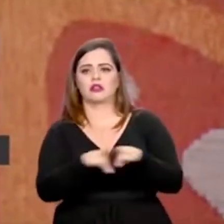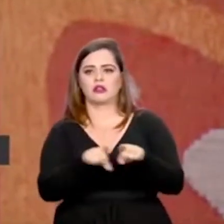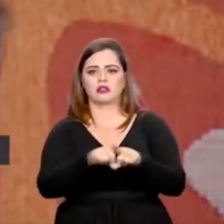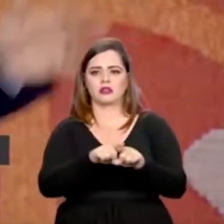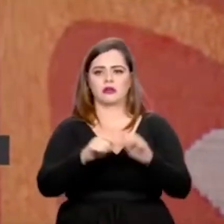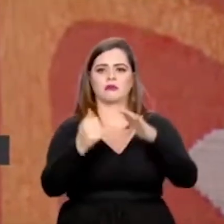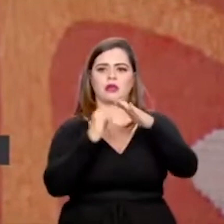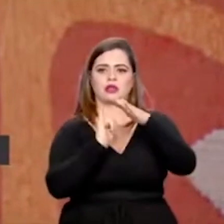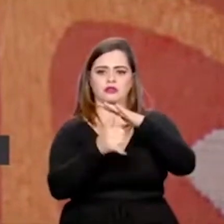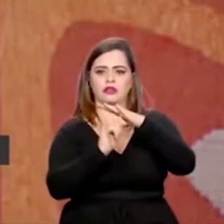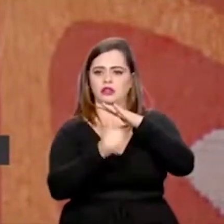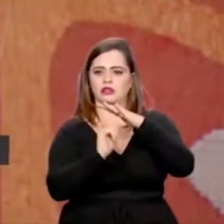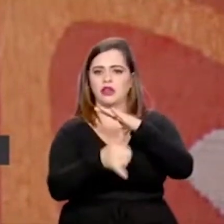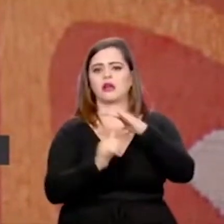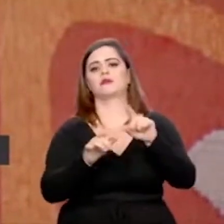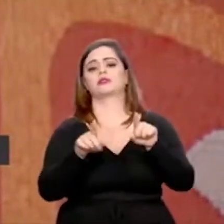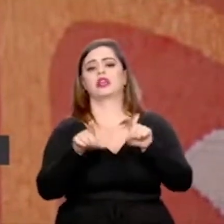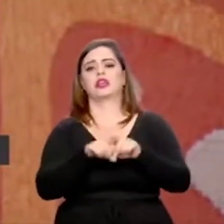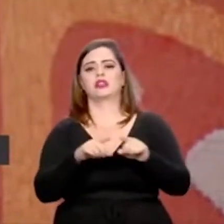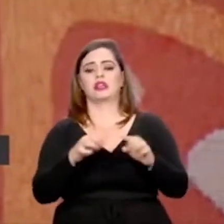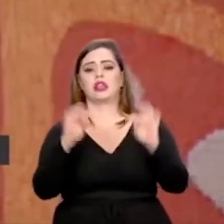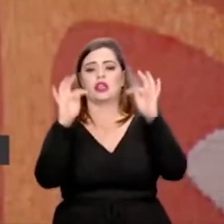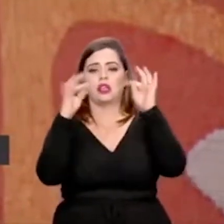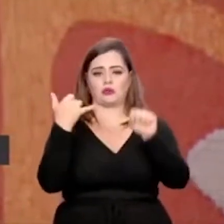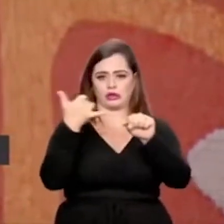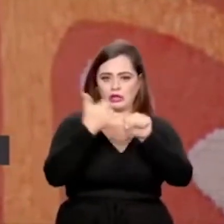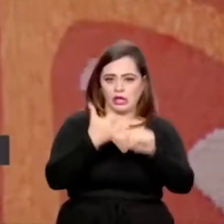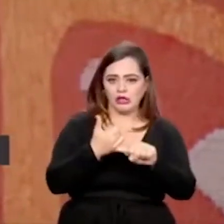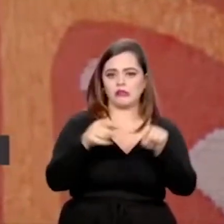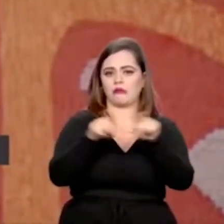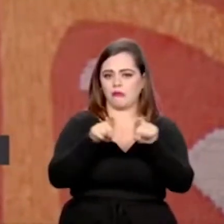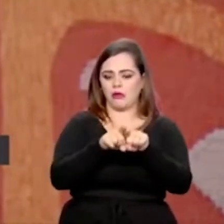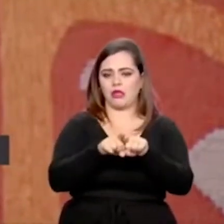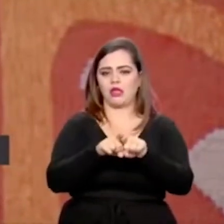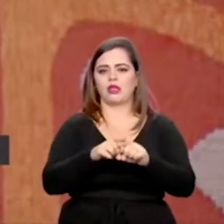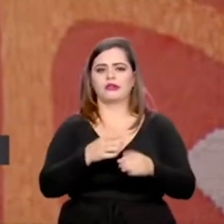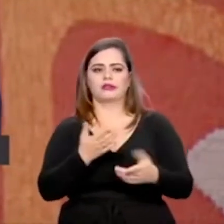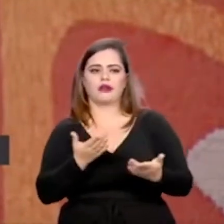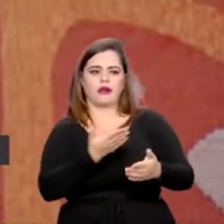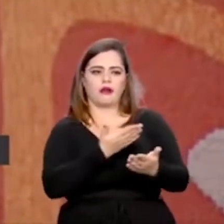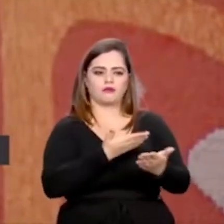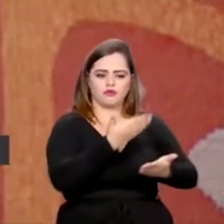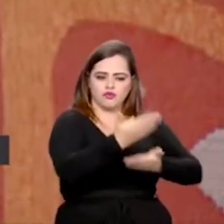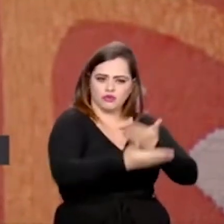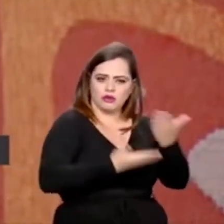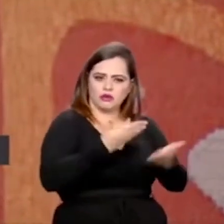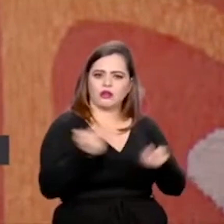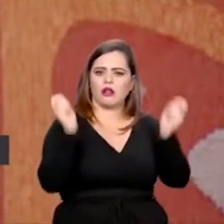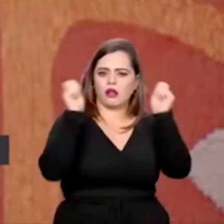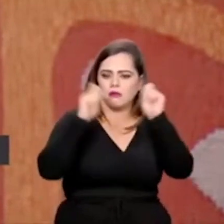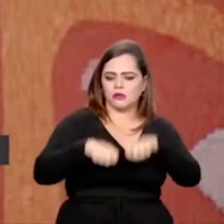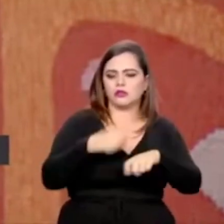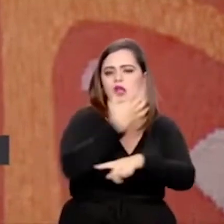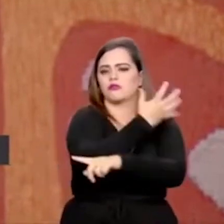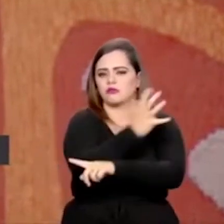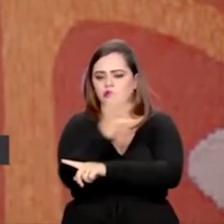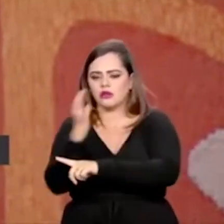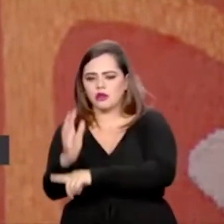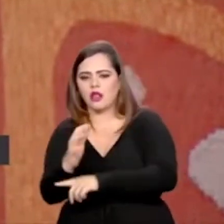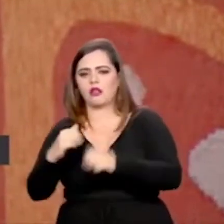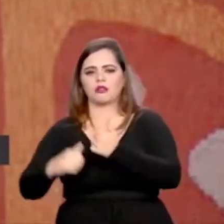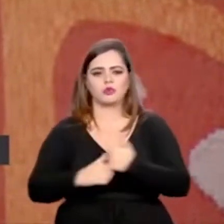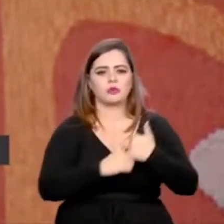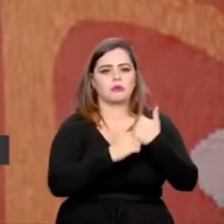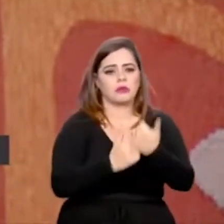tem a turma da tecnologia de informação tem muita gente que tá tratando com muita capacidade o tema ambiental da sustentabilidade